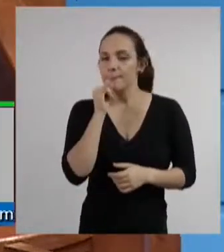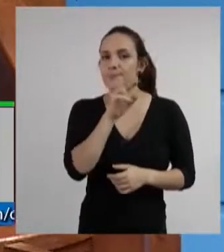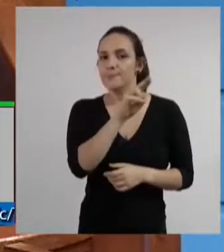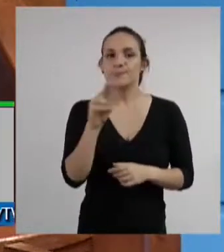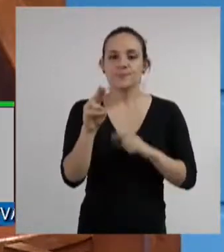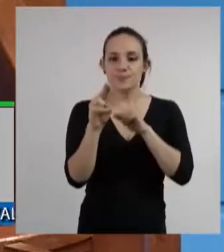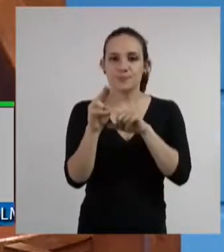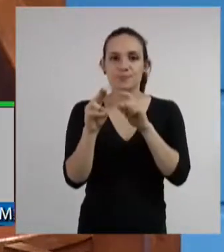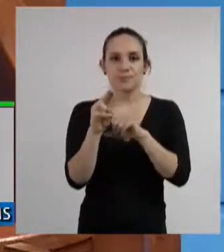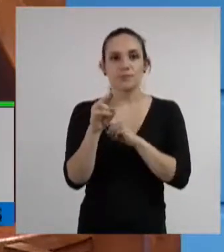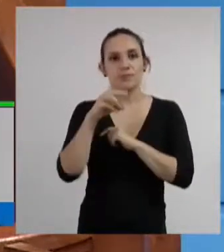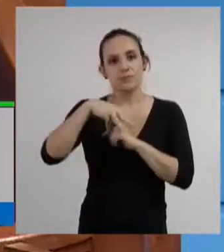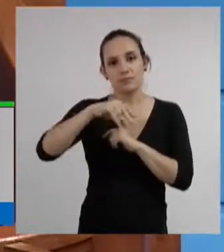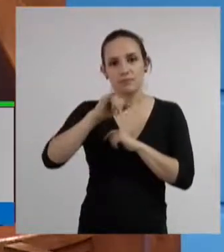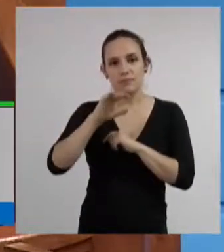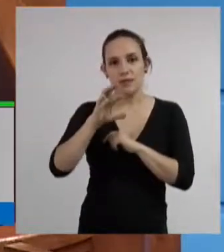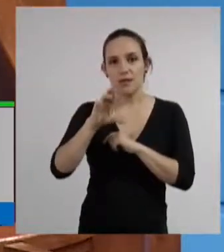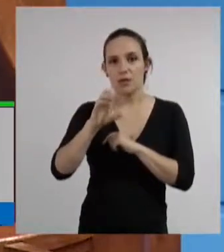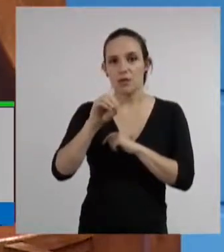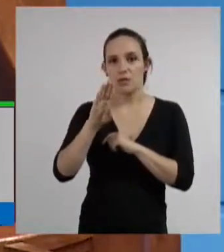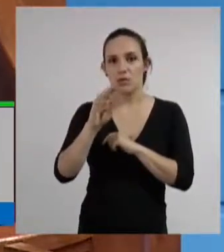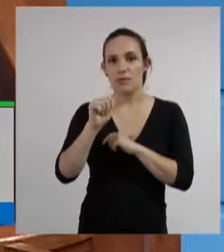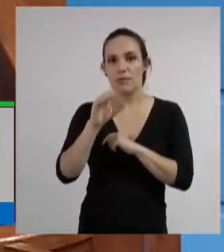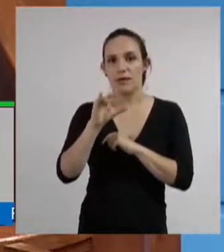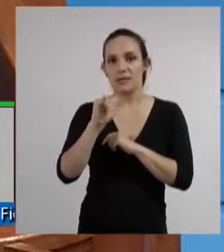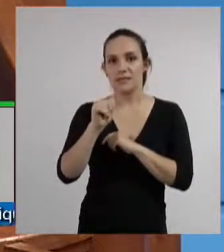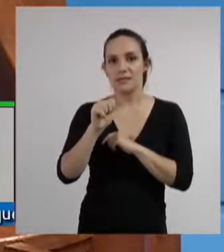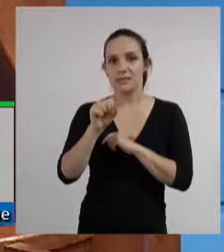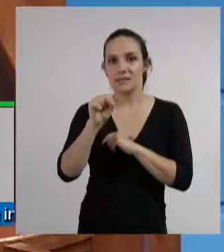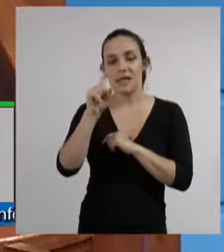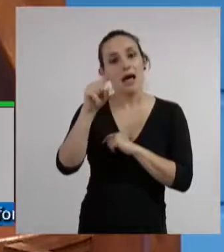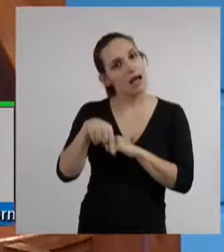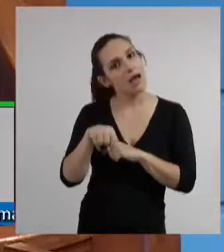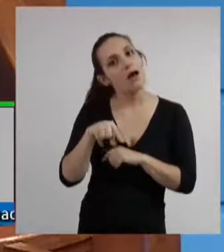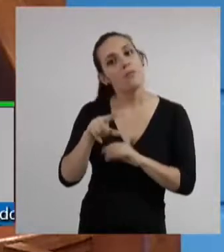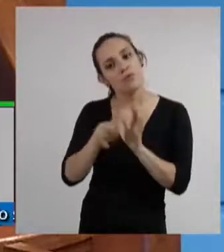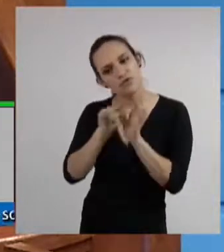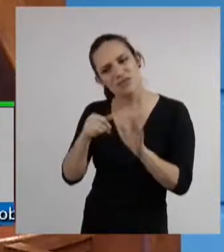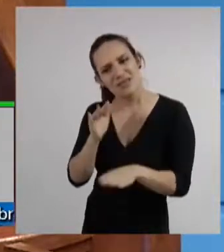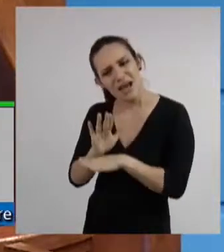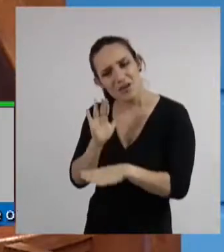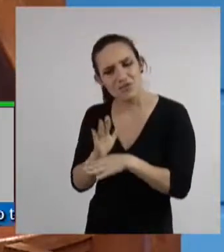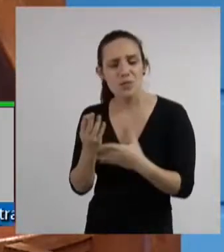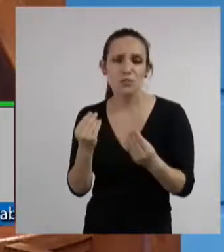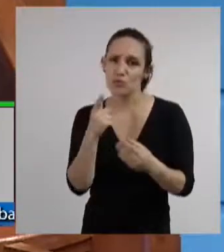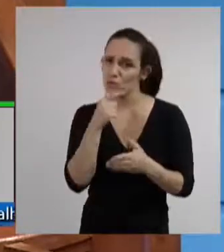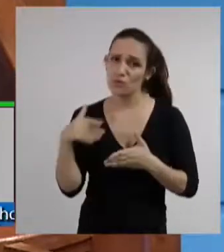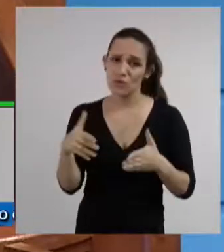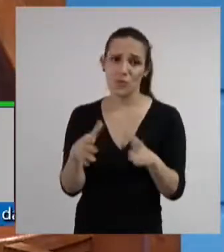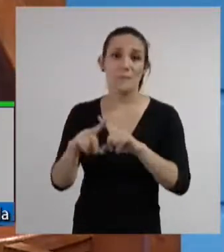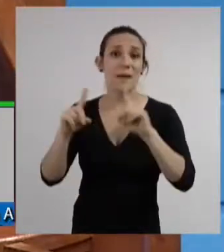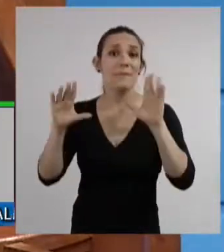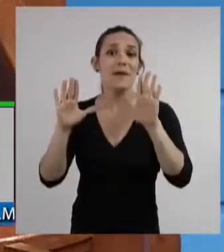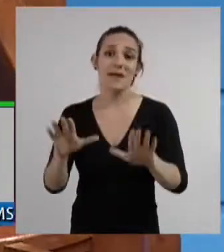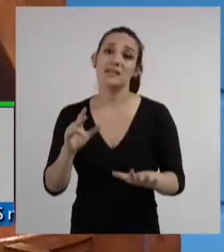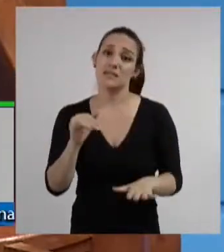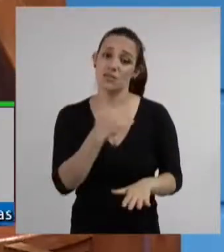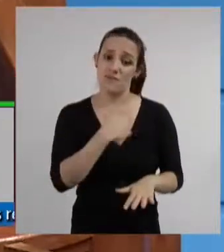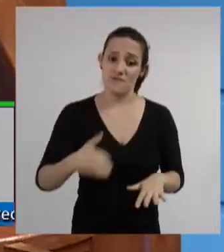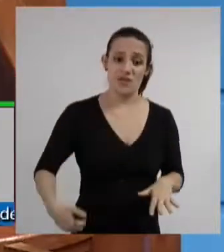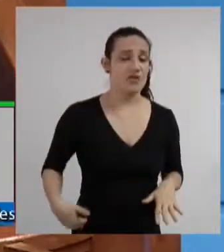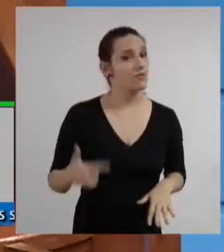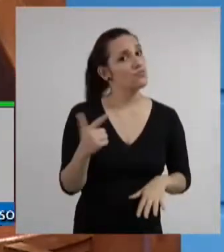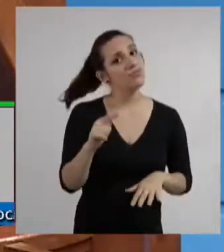chamadas microbacias, que contribui sobremaneira para isso. Mas se o governo não tem recurso suficiente para